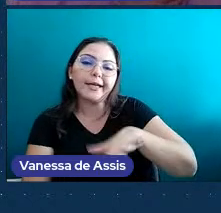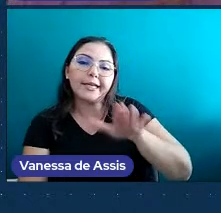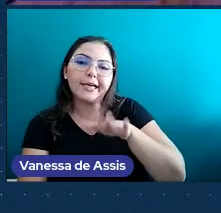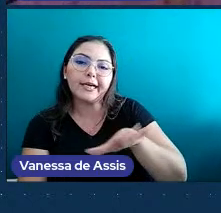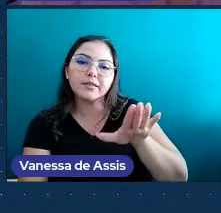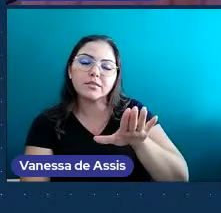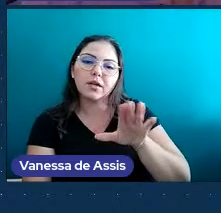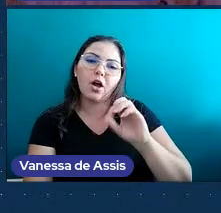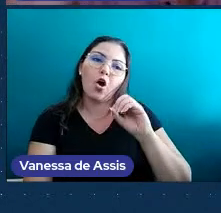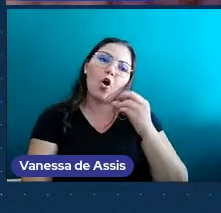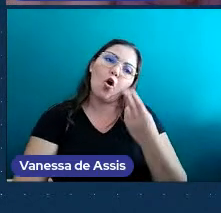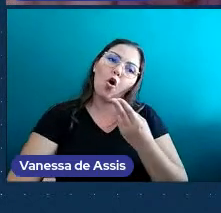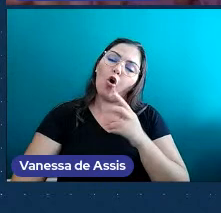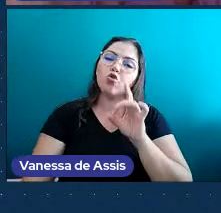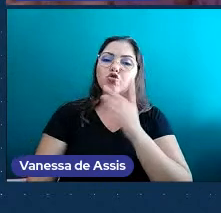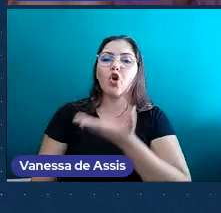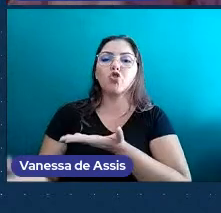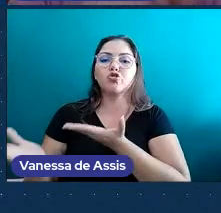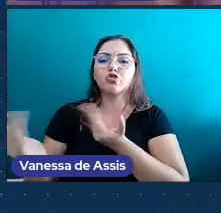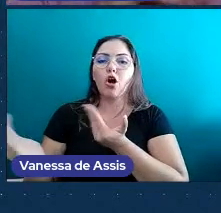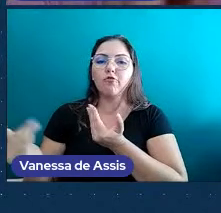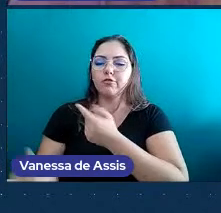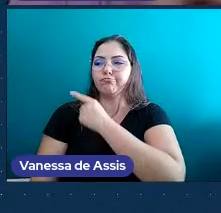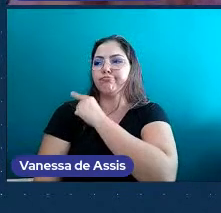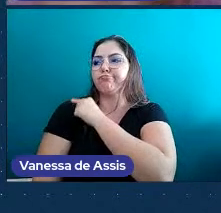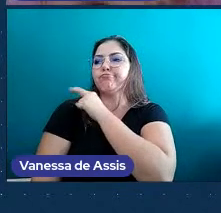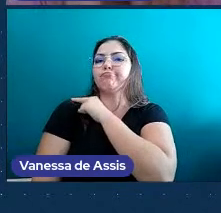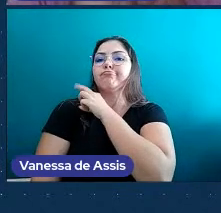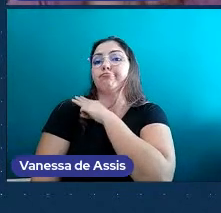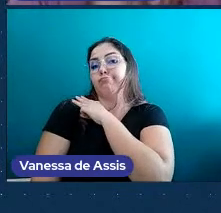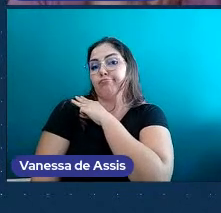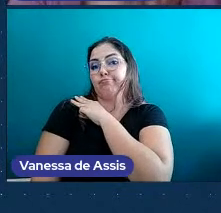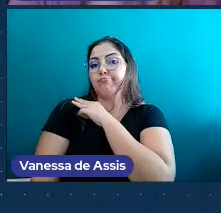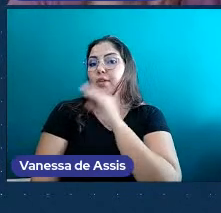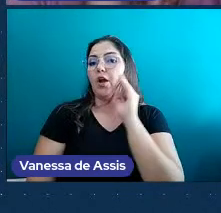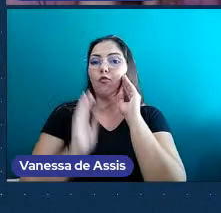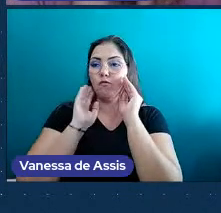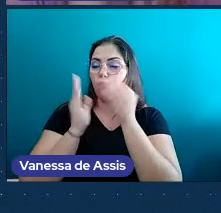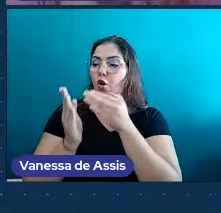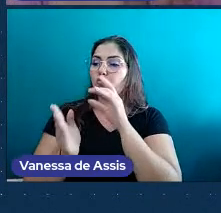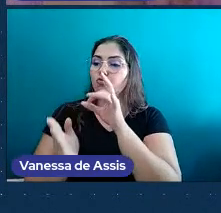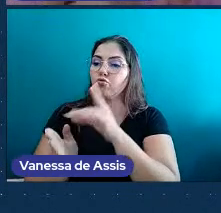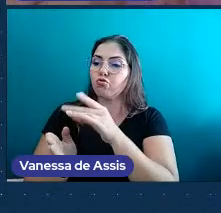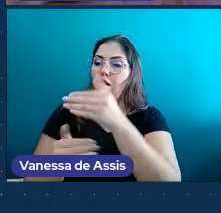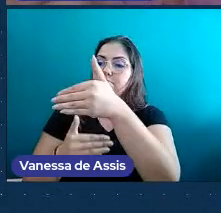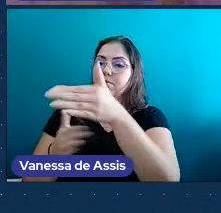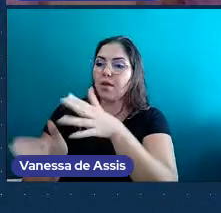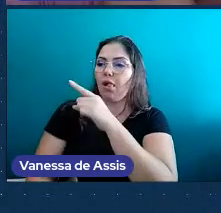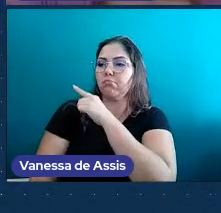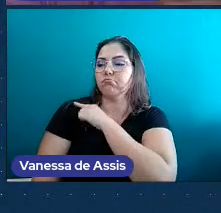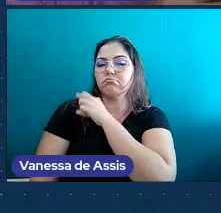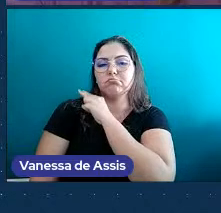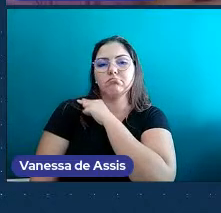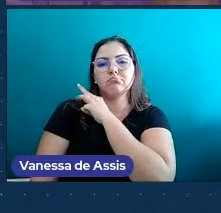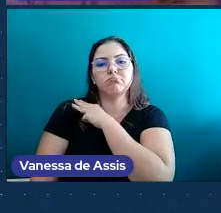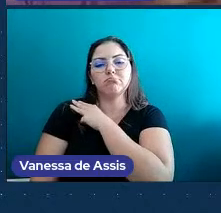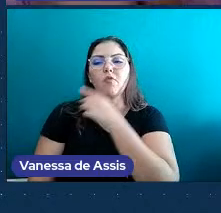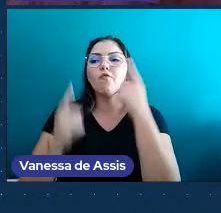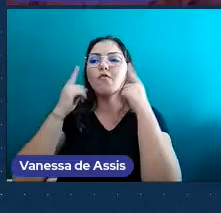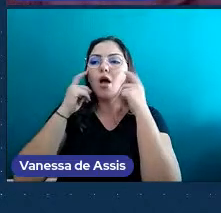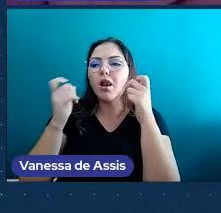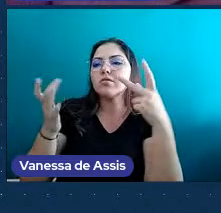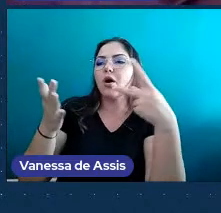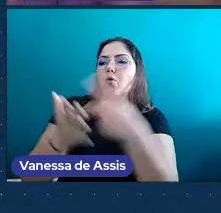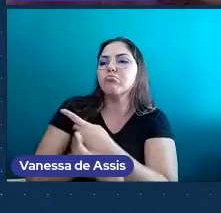nos adolescentes do ensino médio. Então, isso são recortes que você, como pesquisador, a priori, pode tomar como